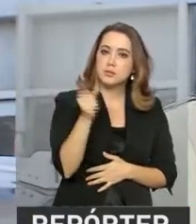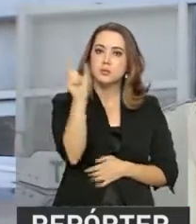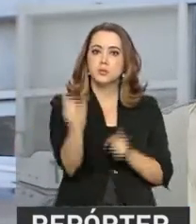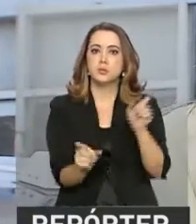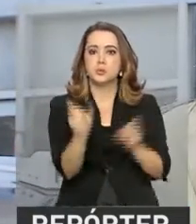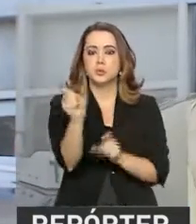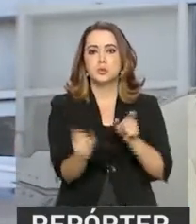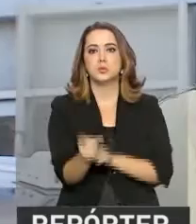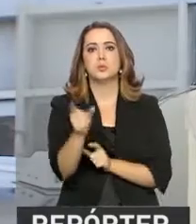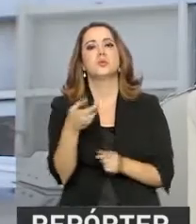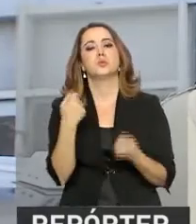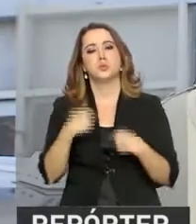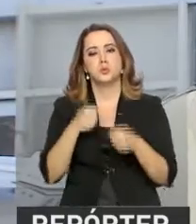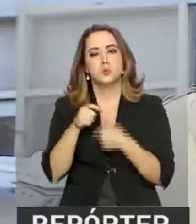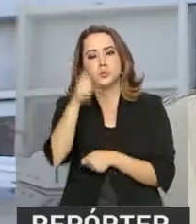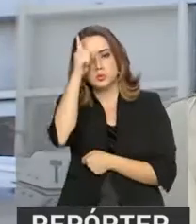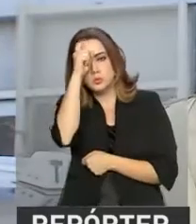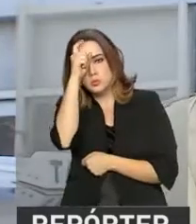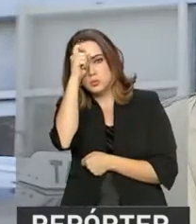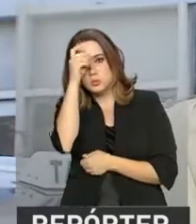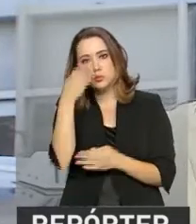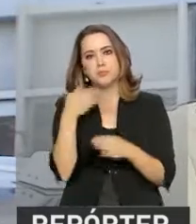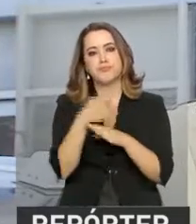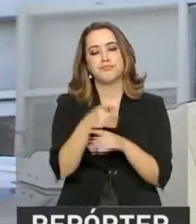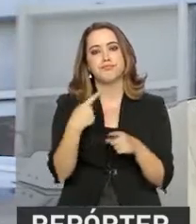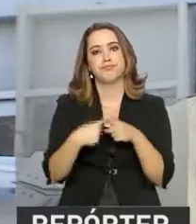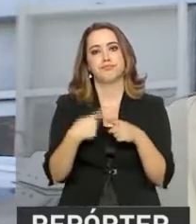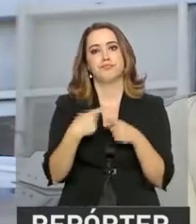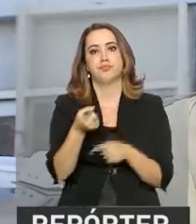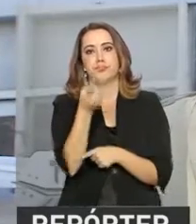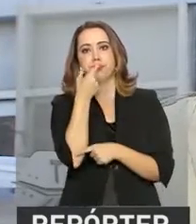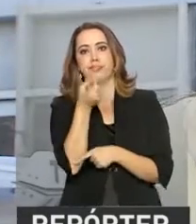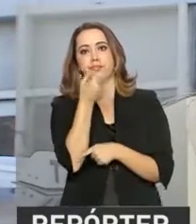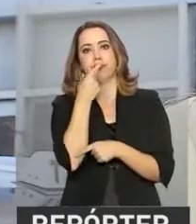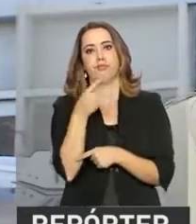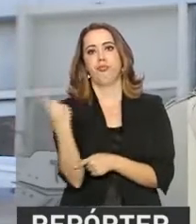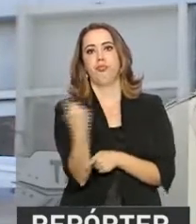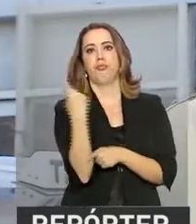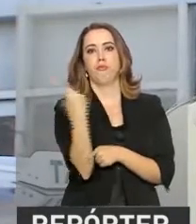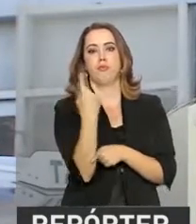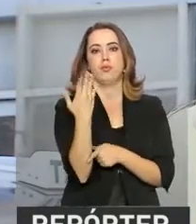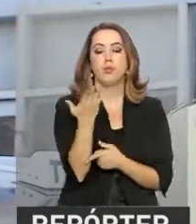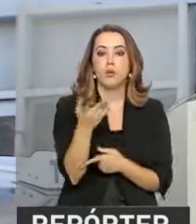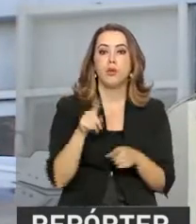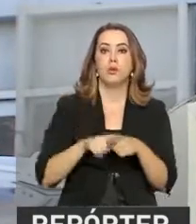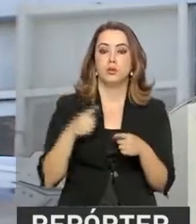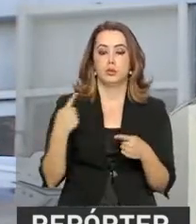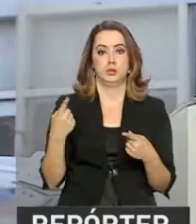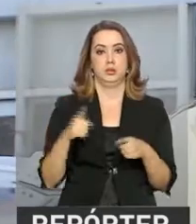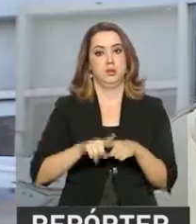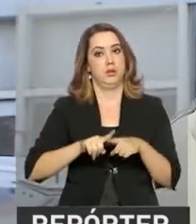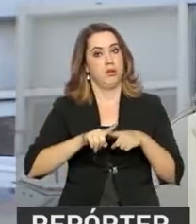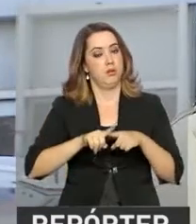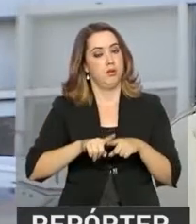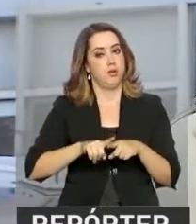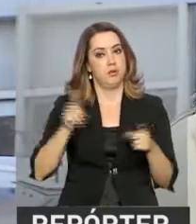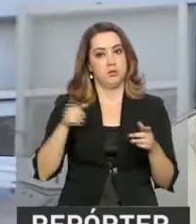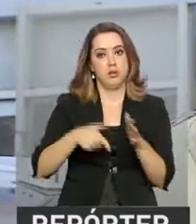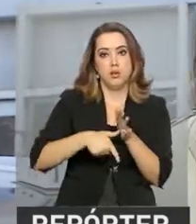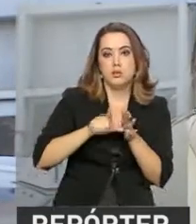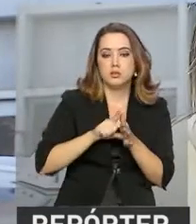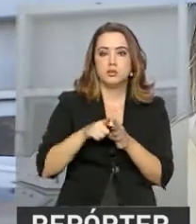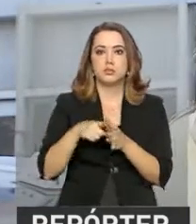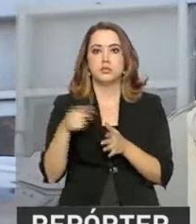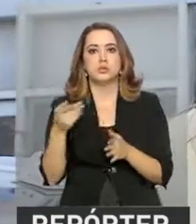registrados no brasil entre 2009 e 2014 por isso os especialistas alertam antes de correr até a farmácia